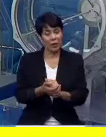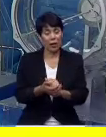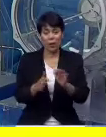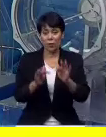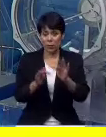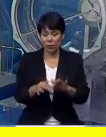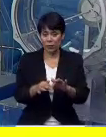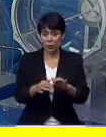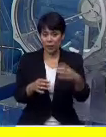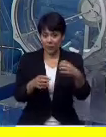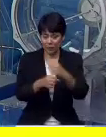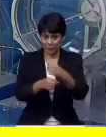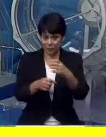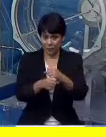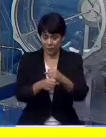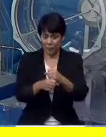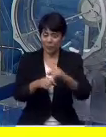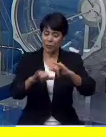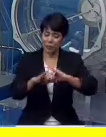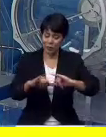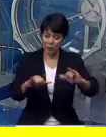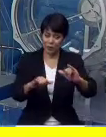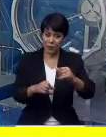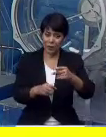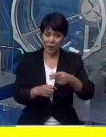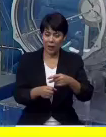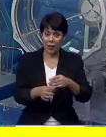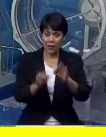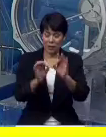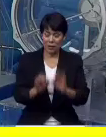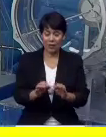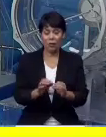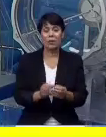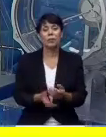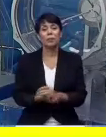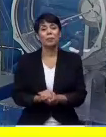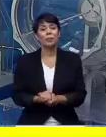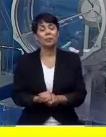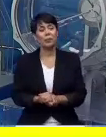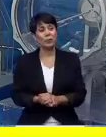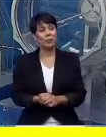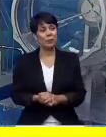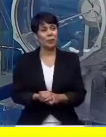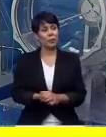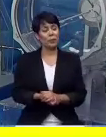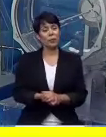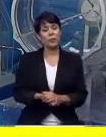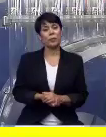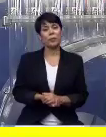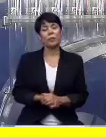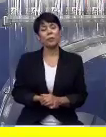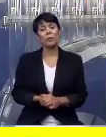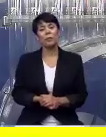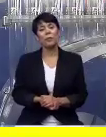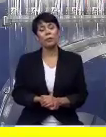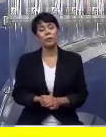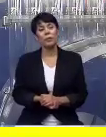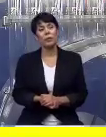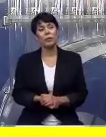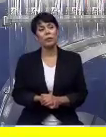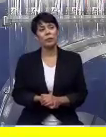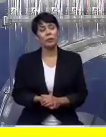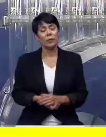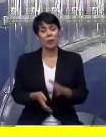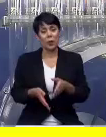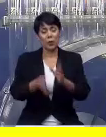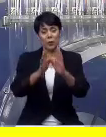será divulgado logo após o rateio entre as apostas vencedoras dos prêmios fixos. Vamos lá, no globo número 5, no